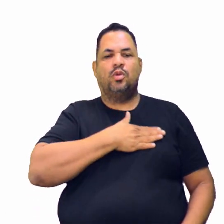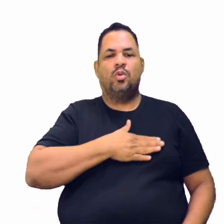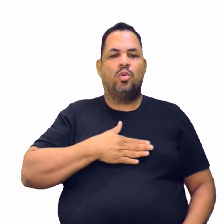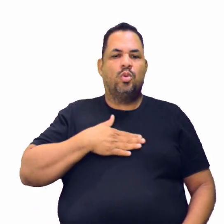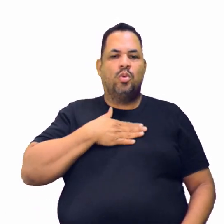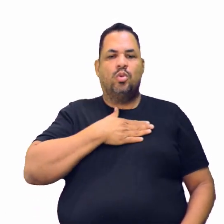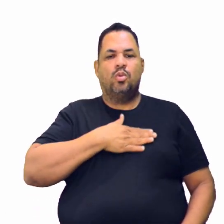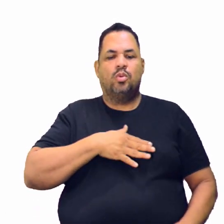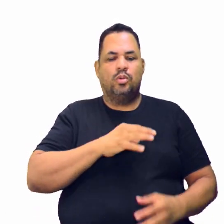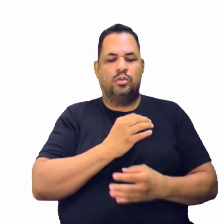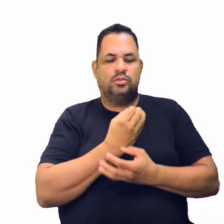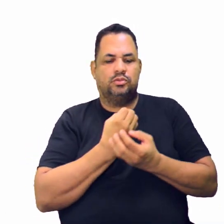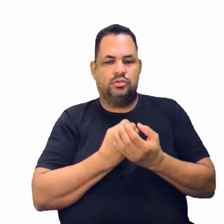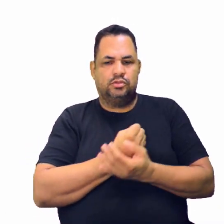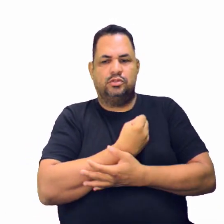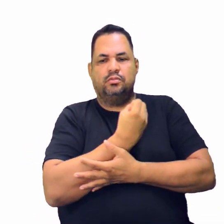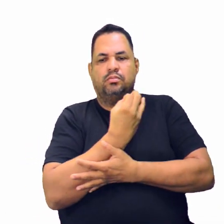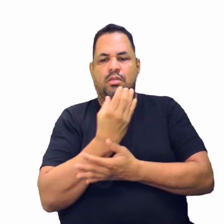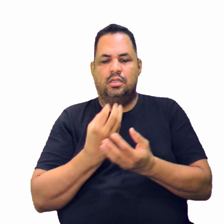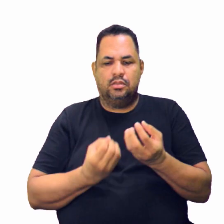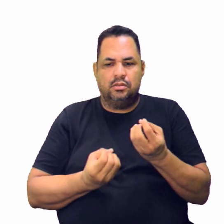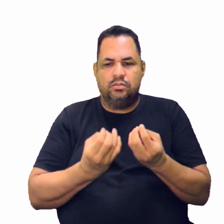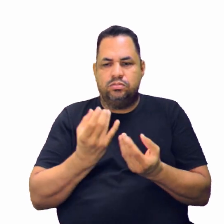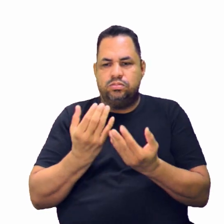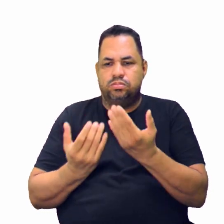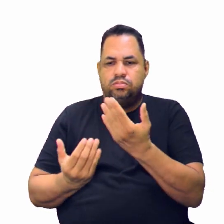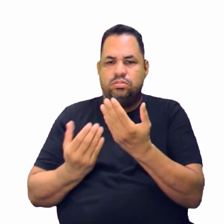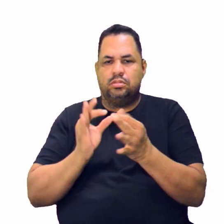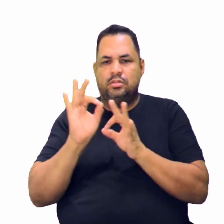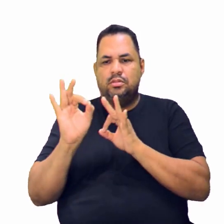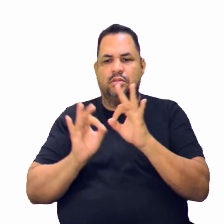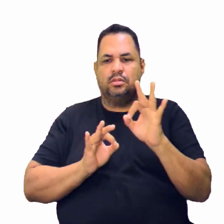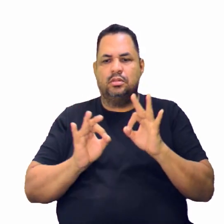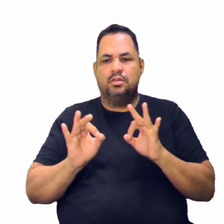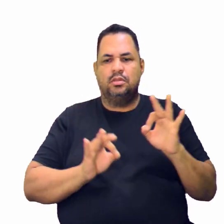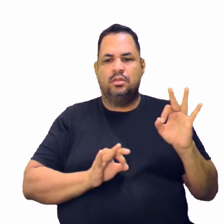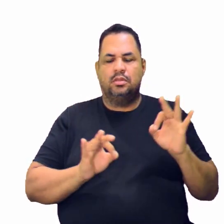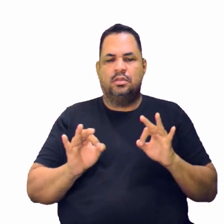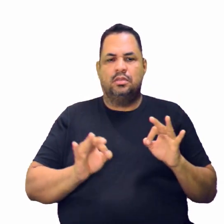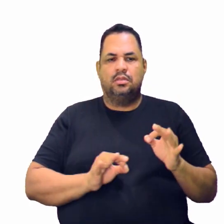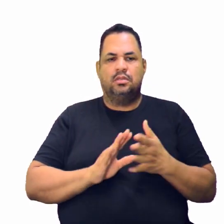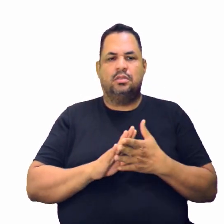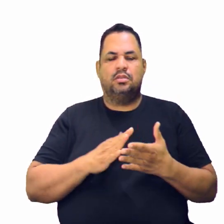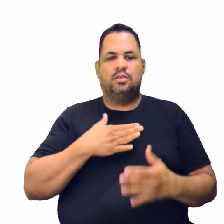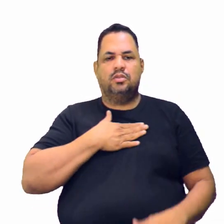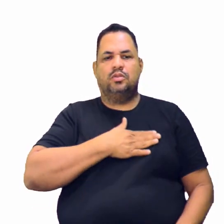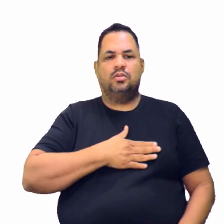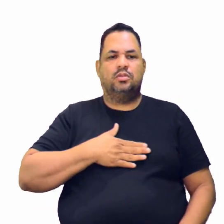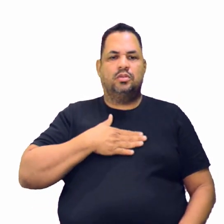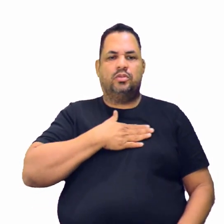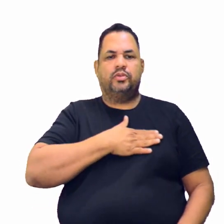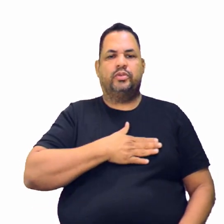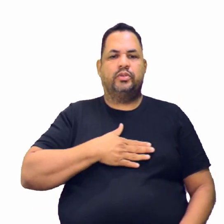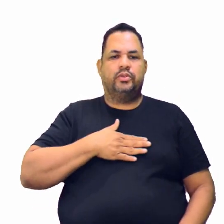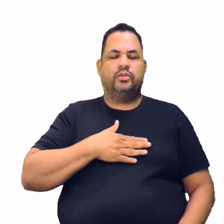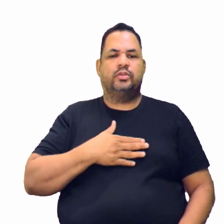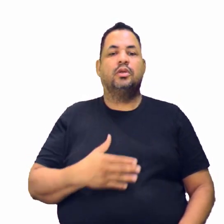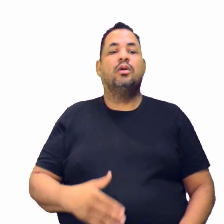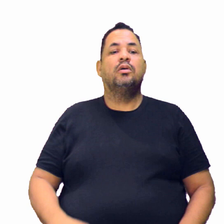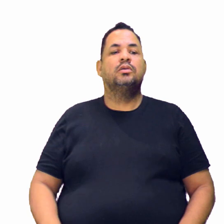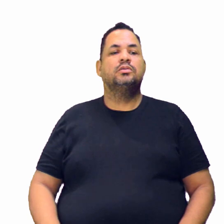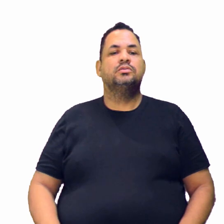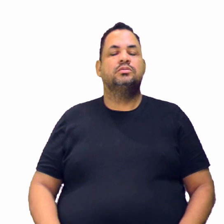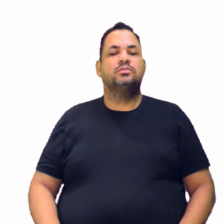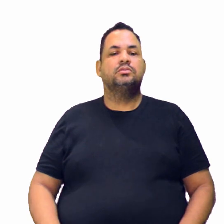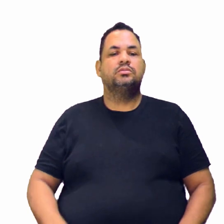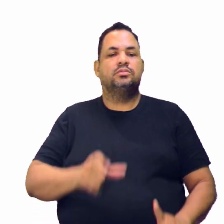Gosto de plantas ornamentais. Quem aqui fala gosto? Ó, eu quando eu falo gosto de plantas ornamentais, olha